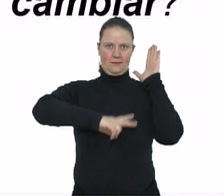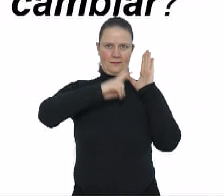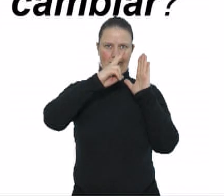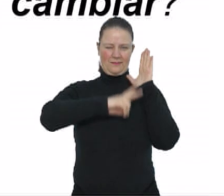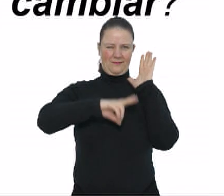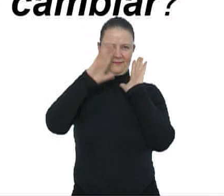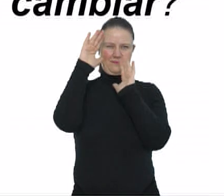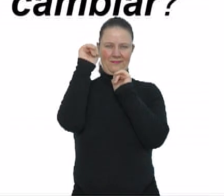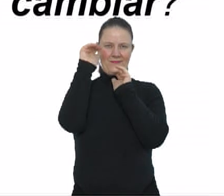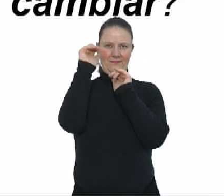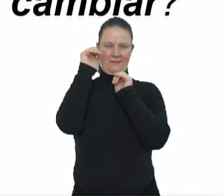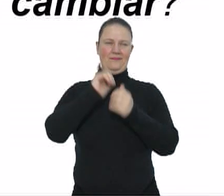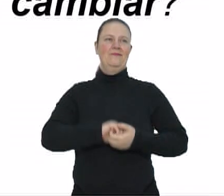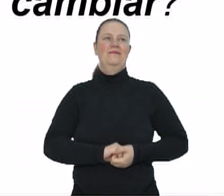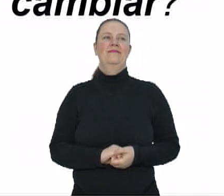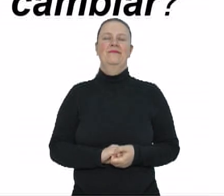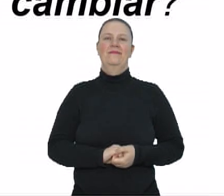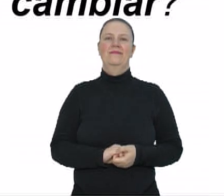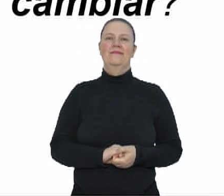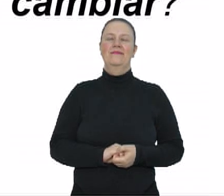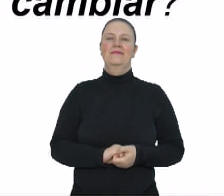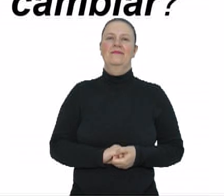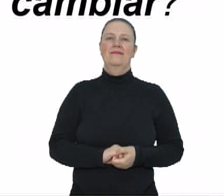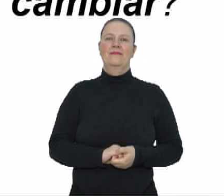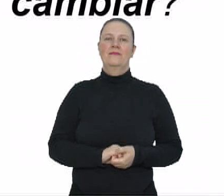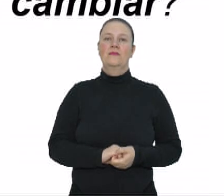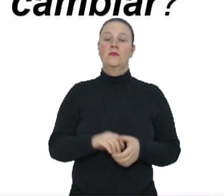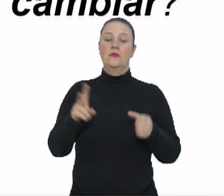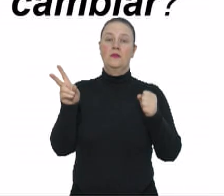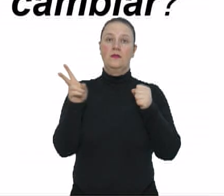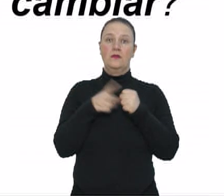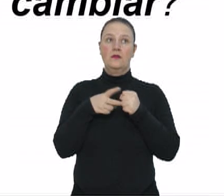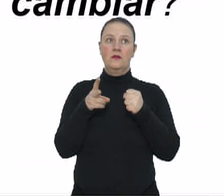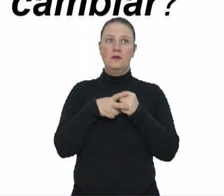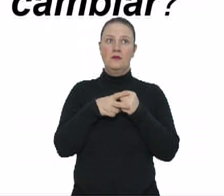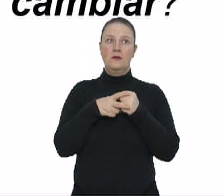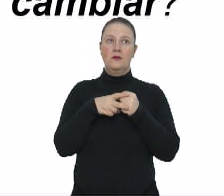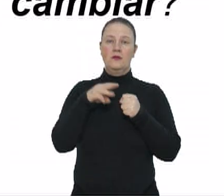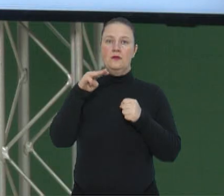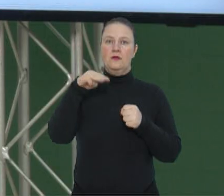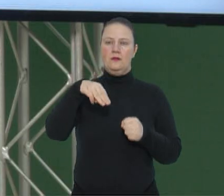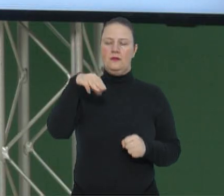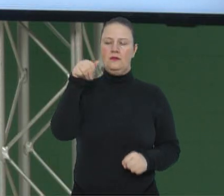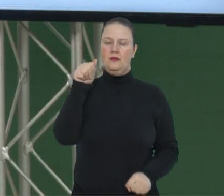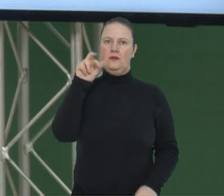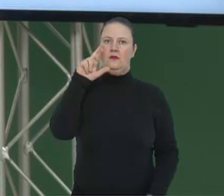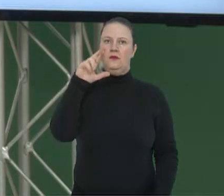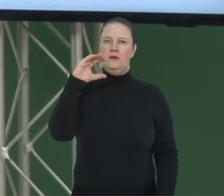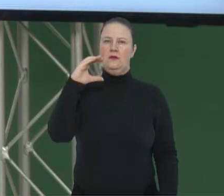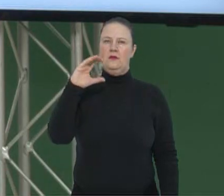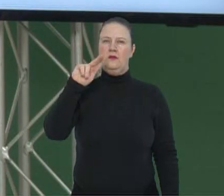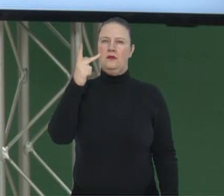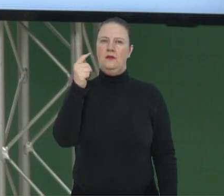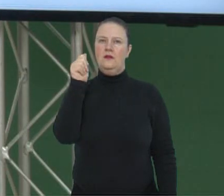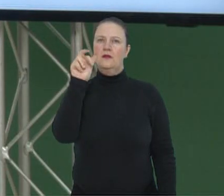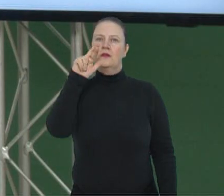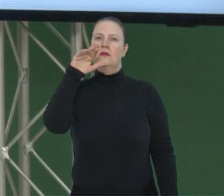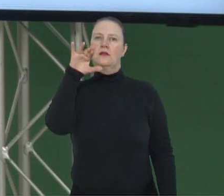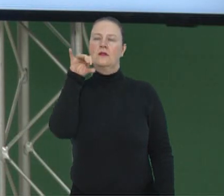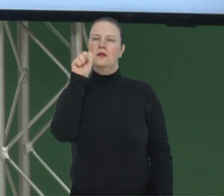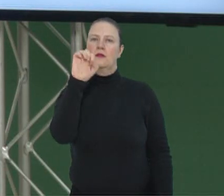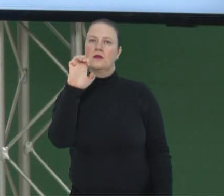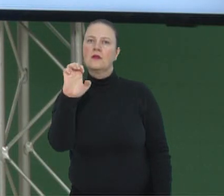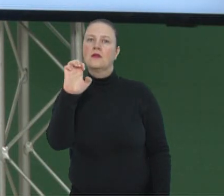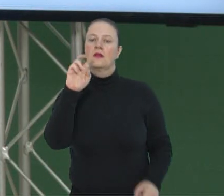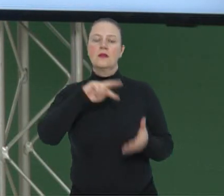es marcharse de casa. El verbo marcharse es lo mismo que irse. Recordam-se vocês que eu falei, né,